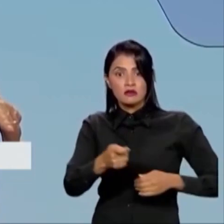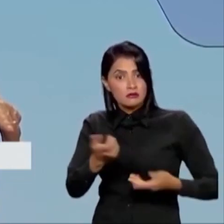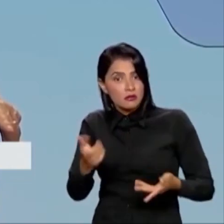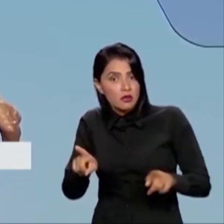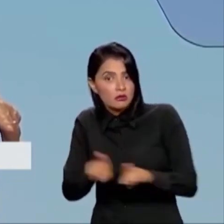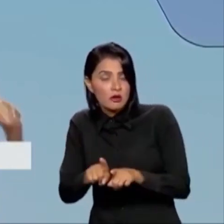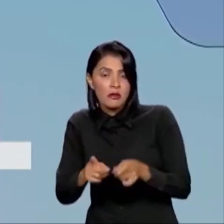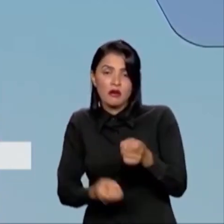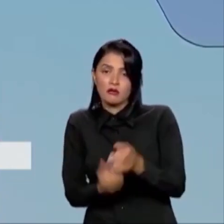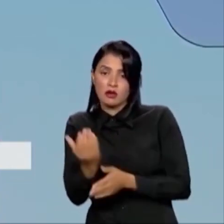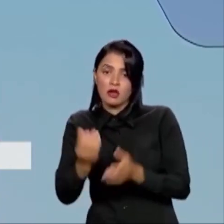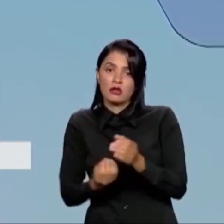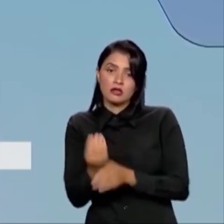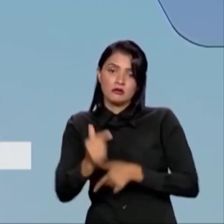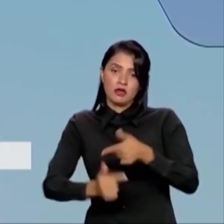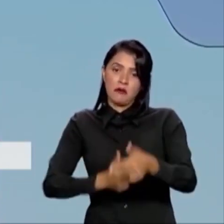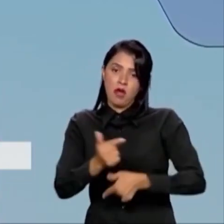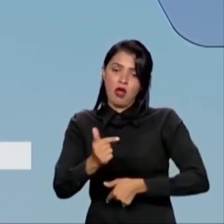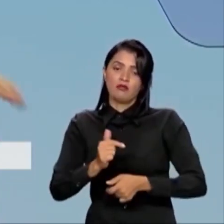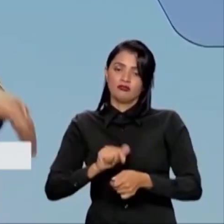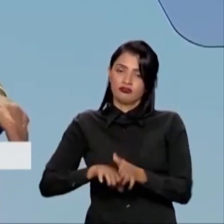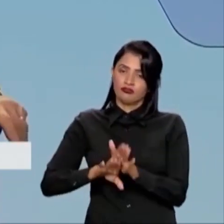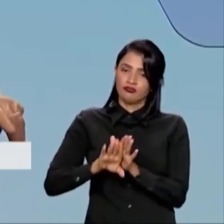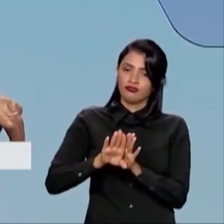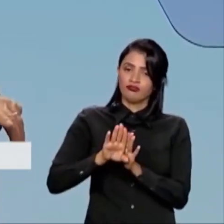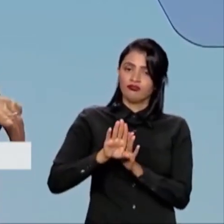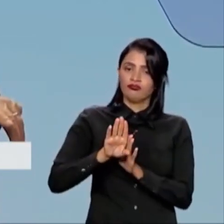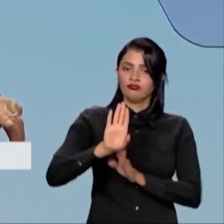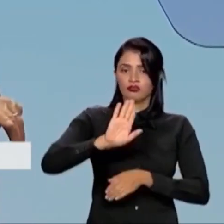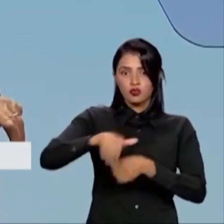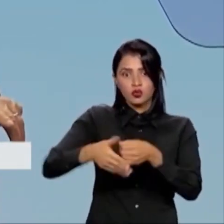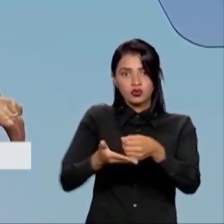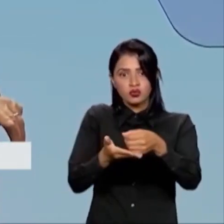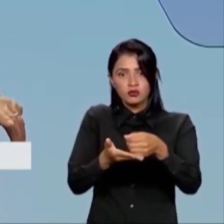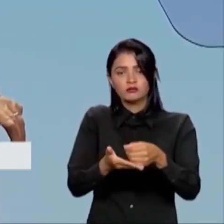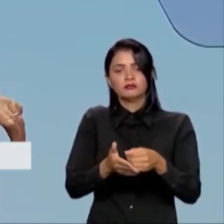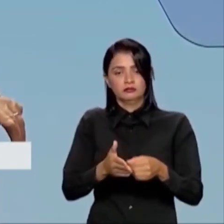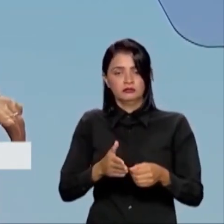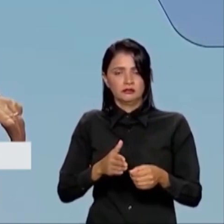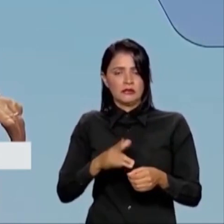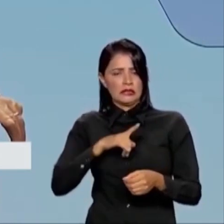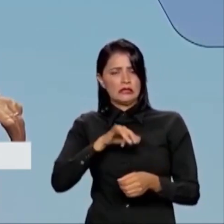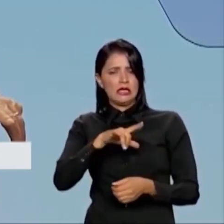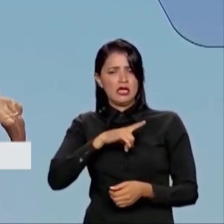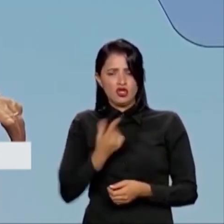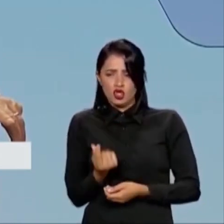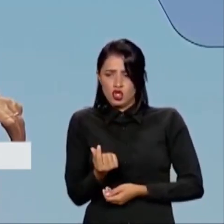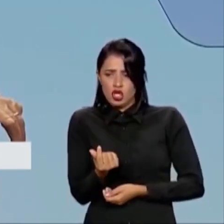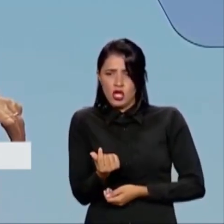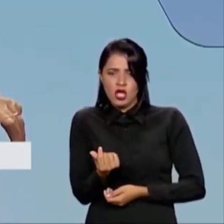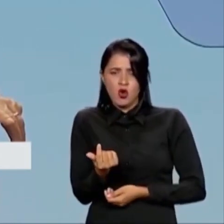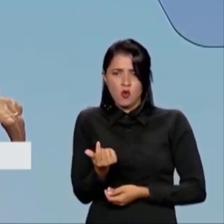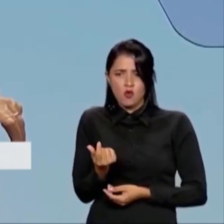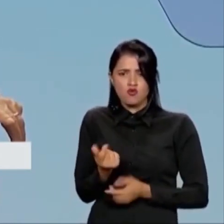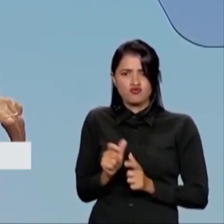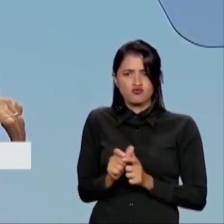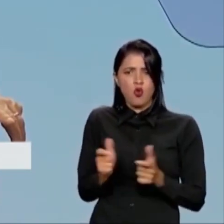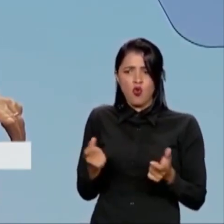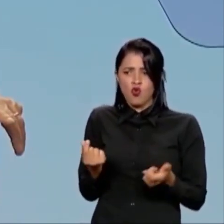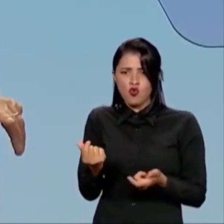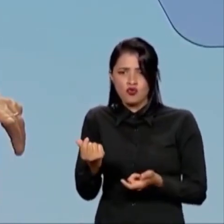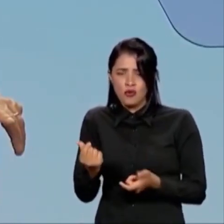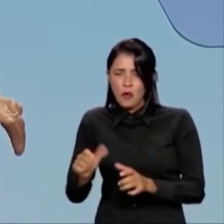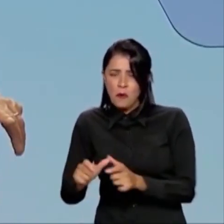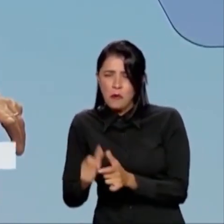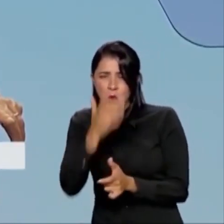de empregos e do crescimento sustentável. Quando temos muito dinheiro na mão de poucos, temos